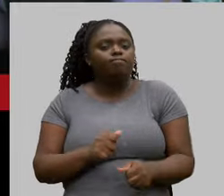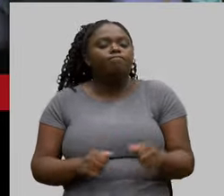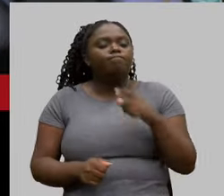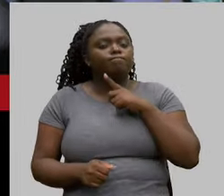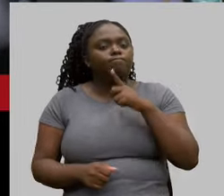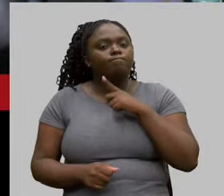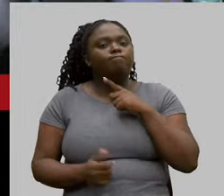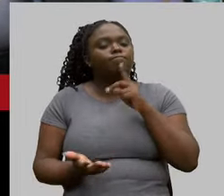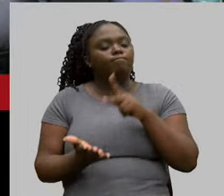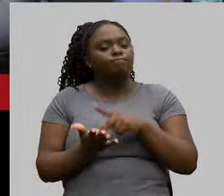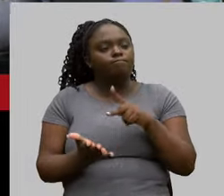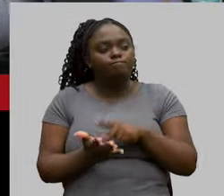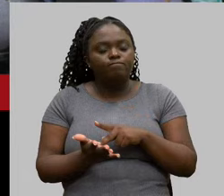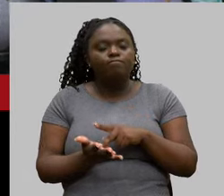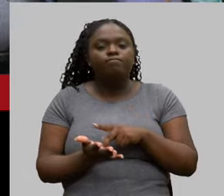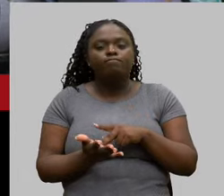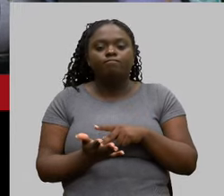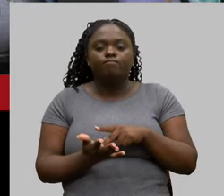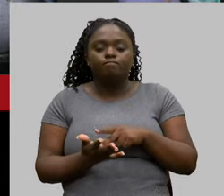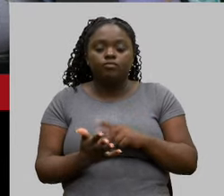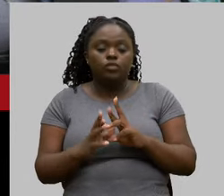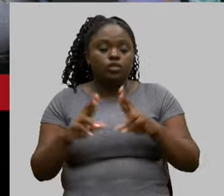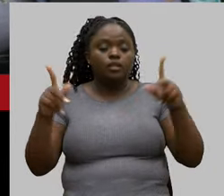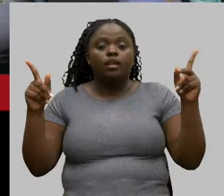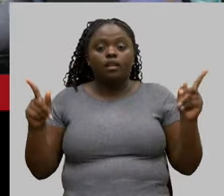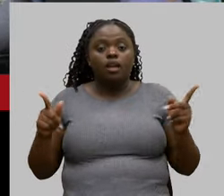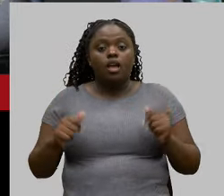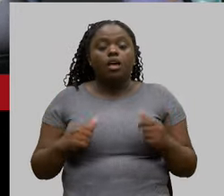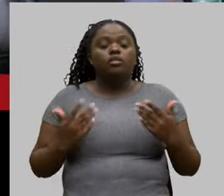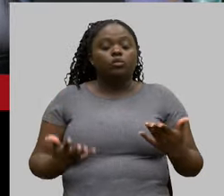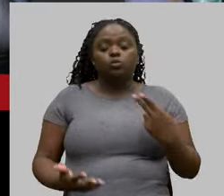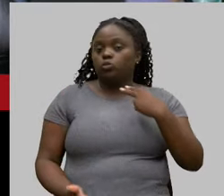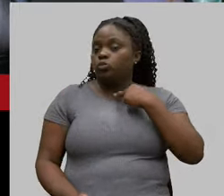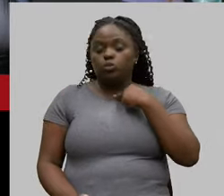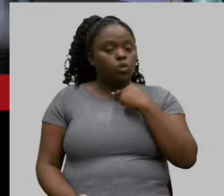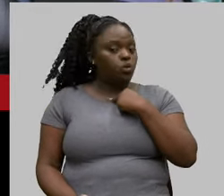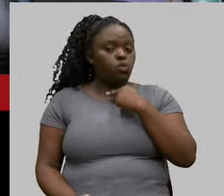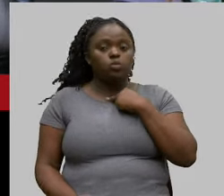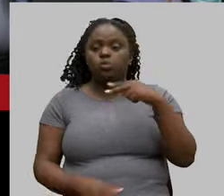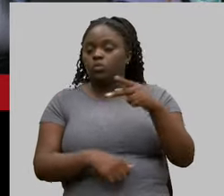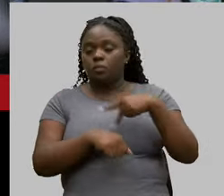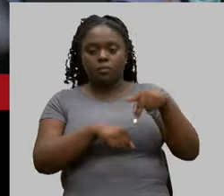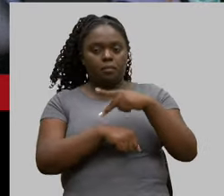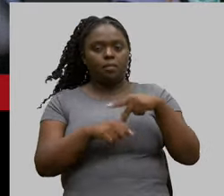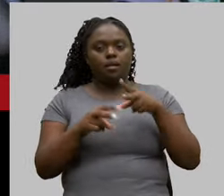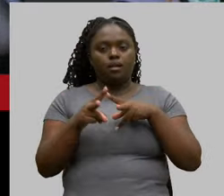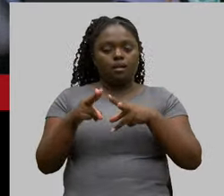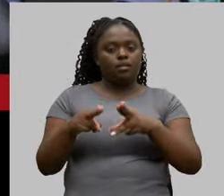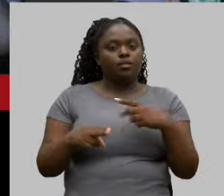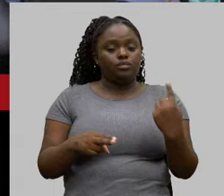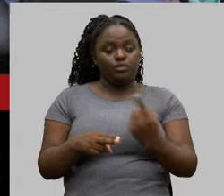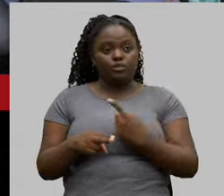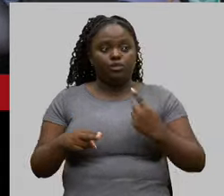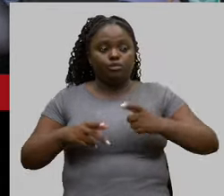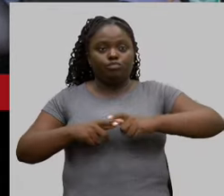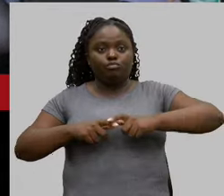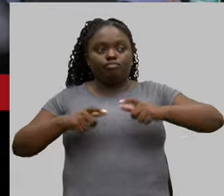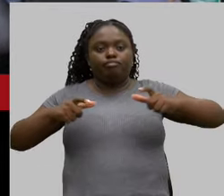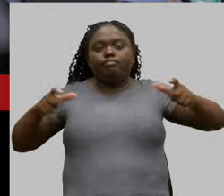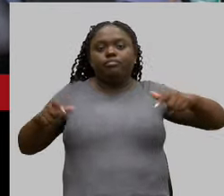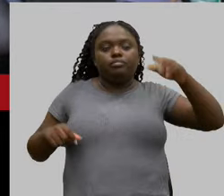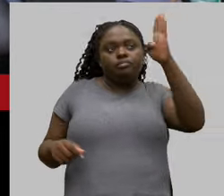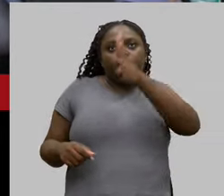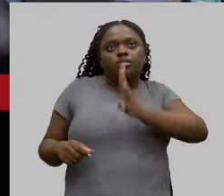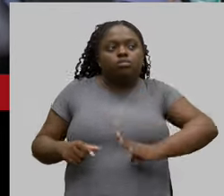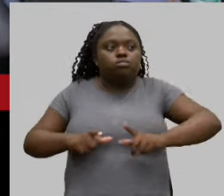atuarial inclusive que é diferenciada então a gente não pode um país como nosso do tamanho que a gente tem ter